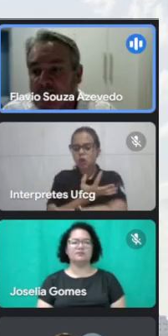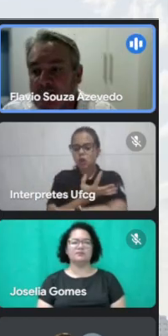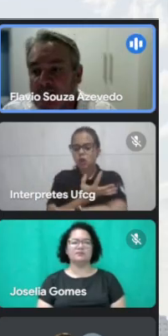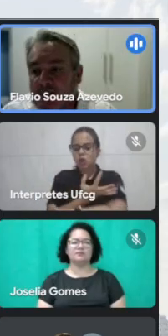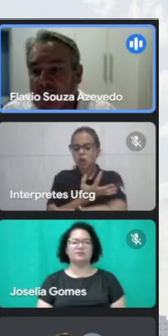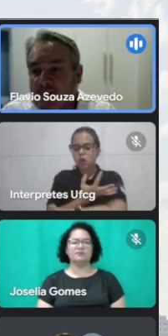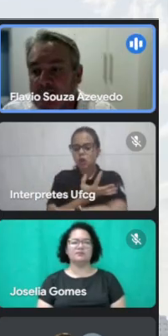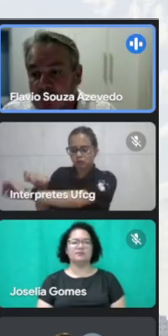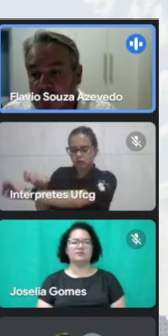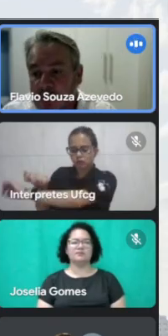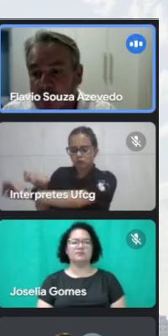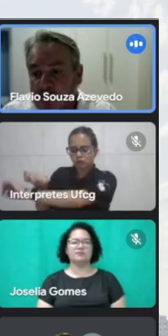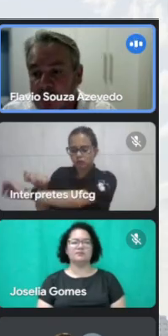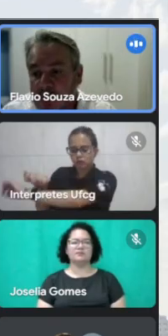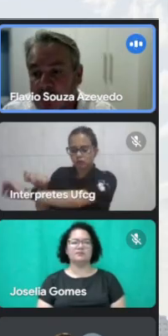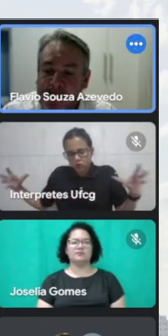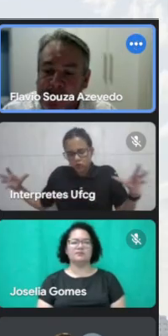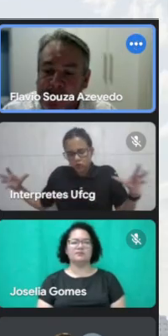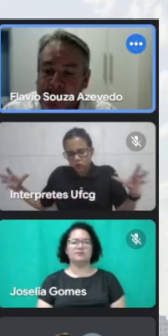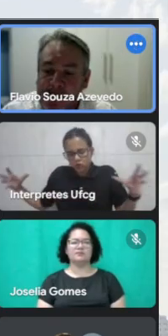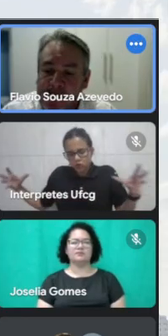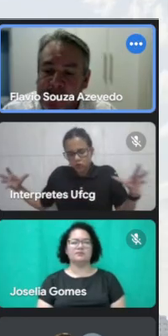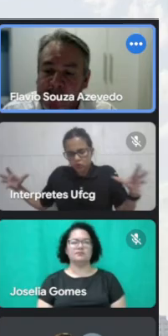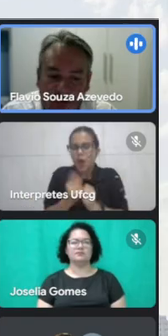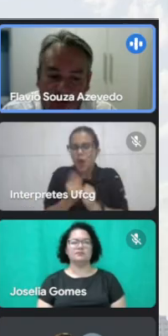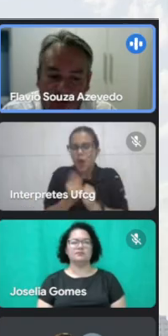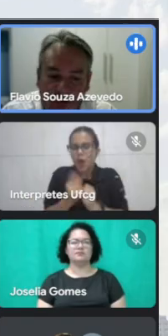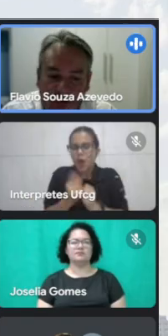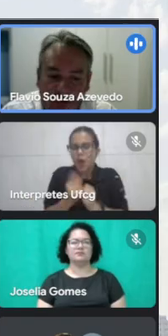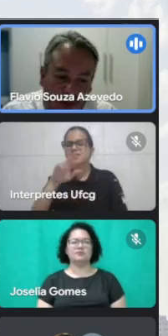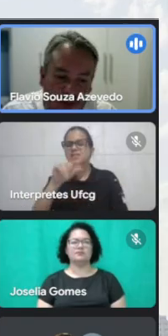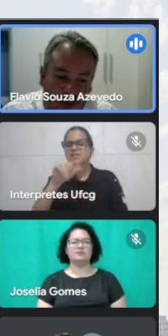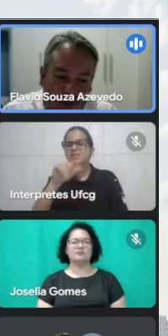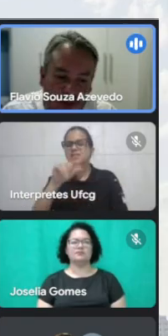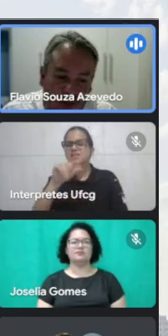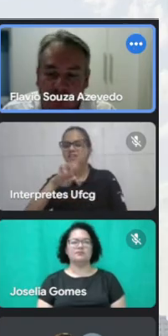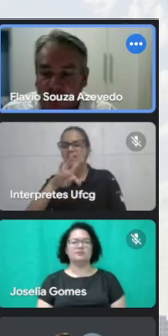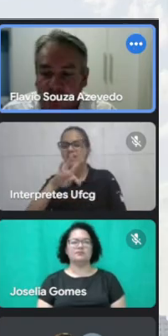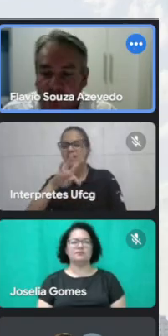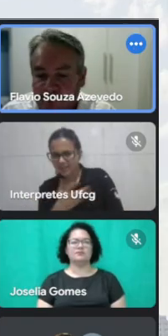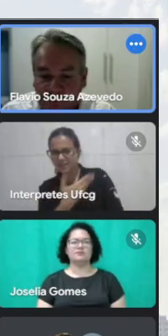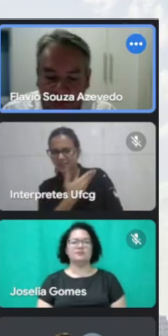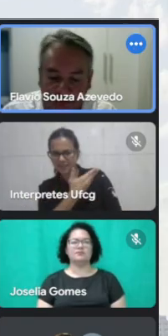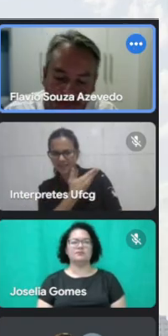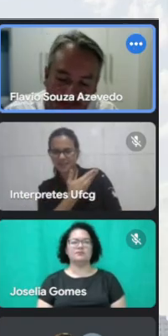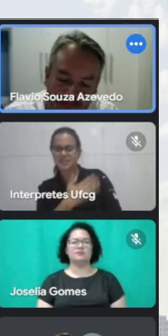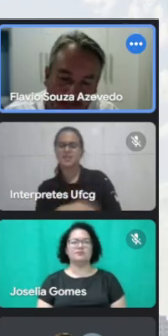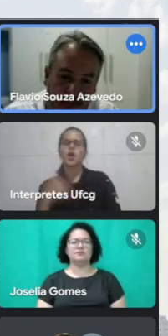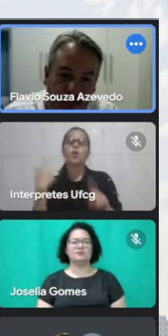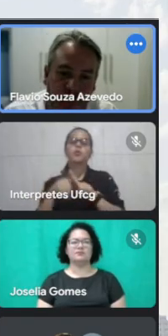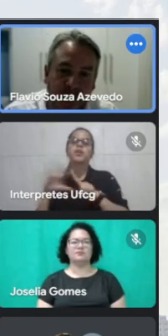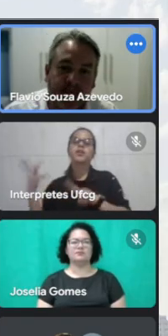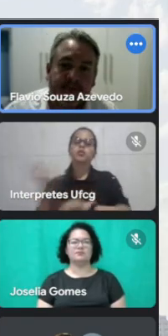o C são separados. Né? E o D e o E são submersas.